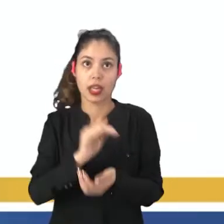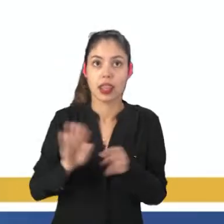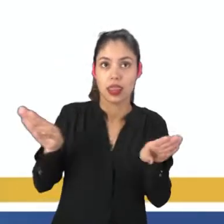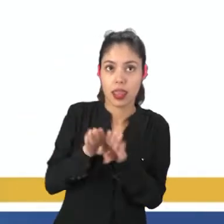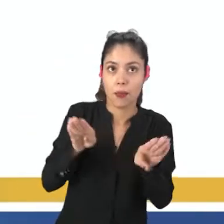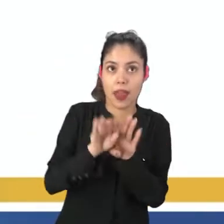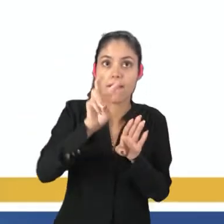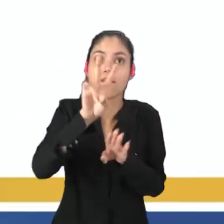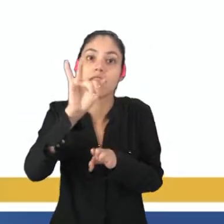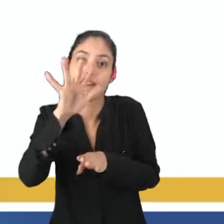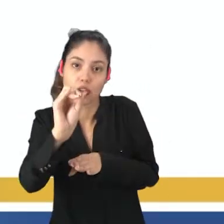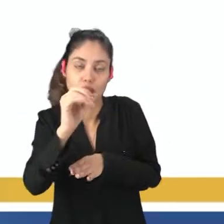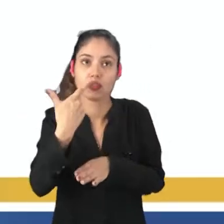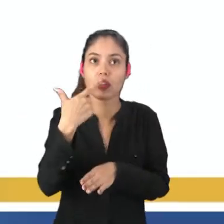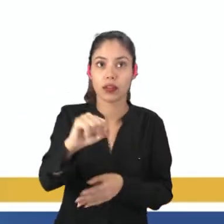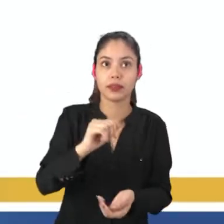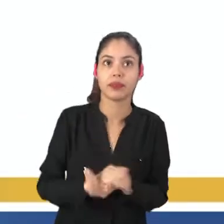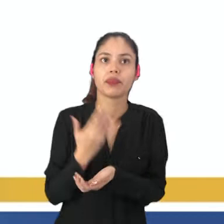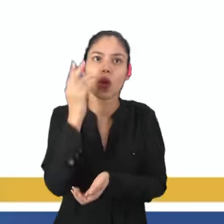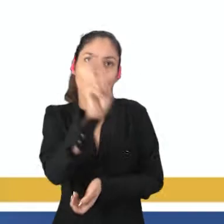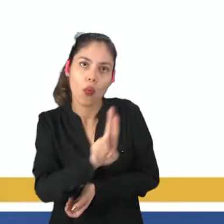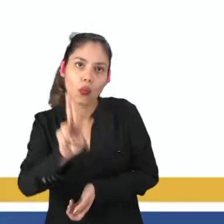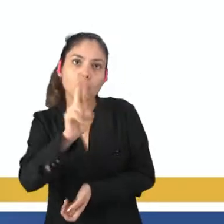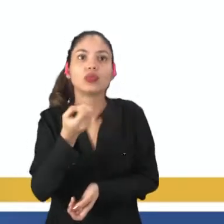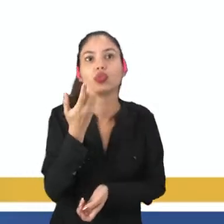cores, imagens e fotografias.